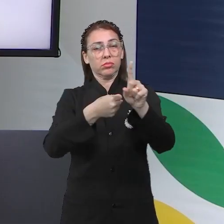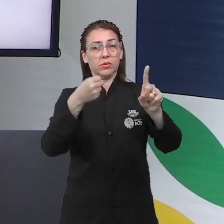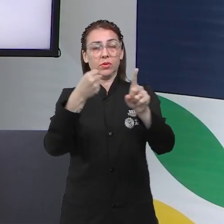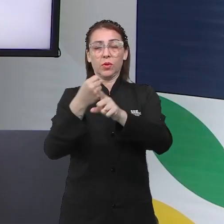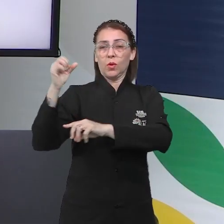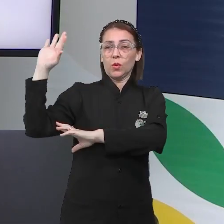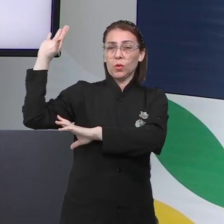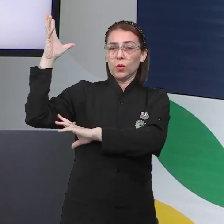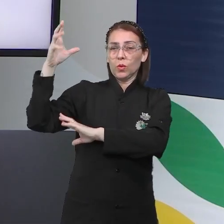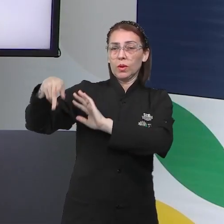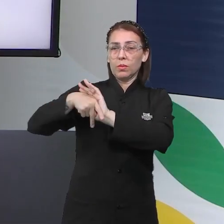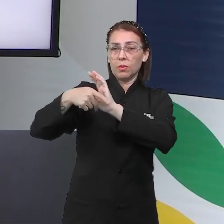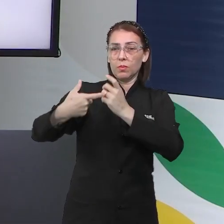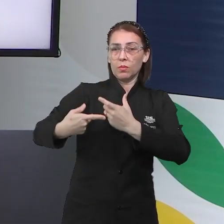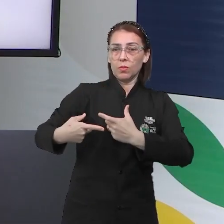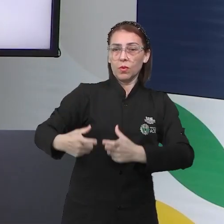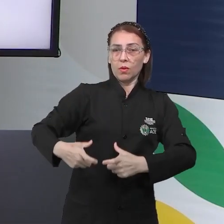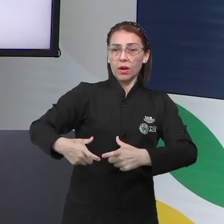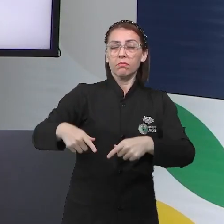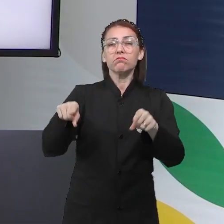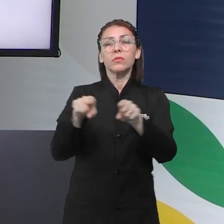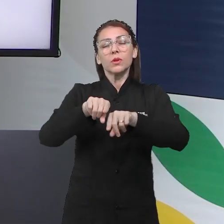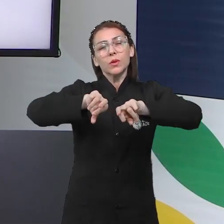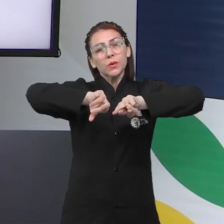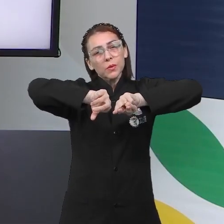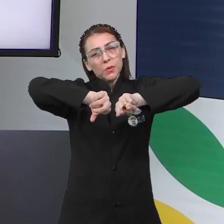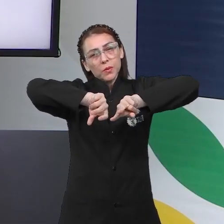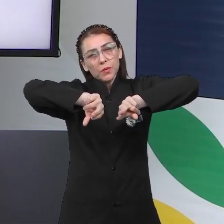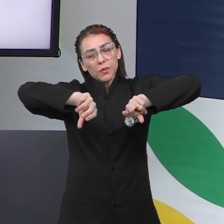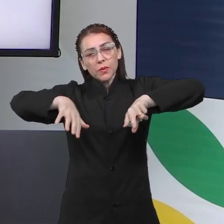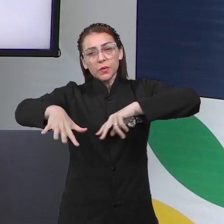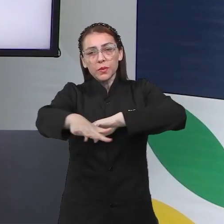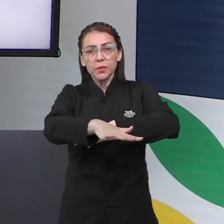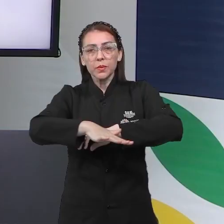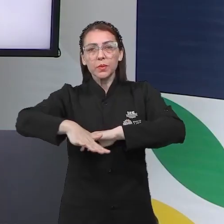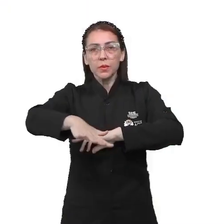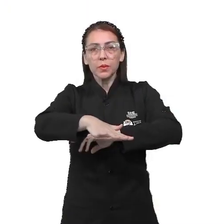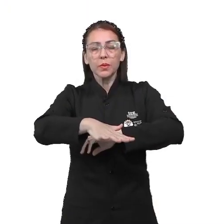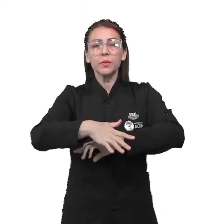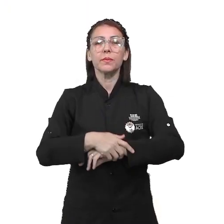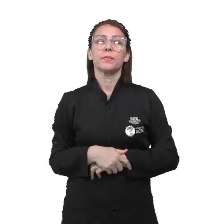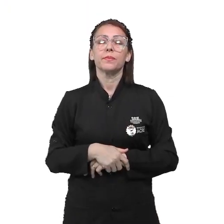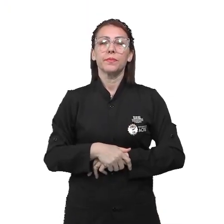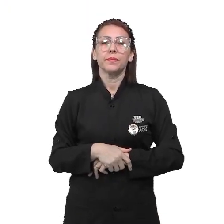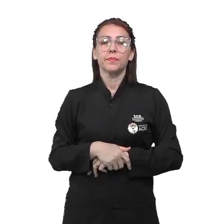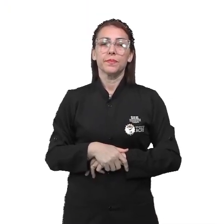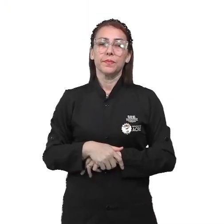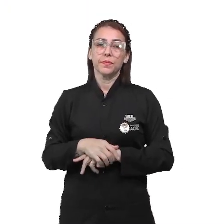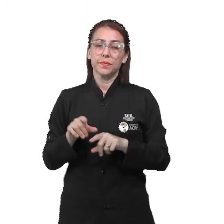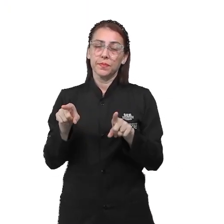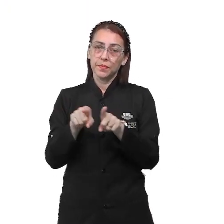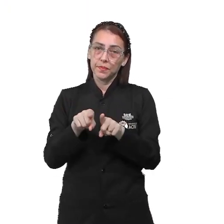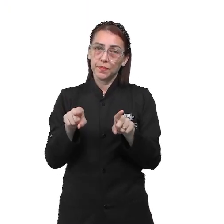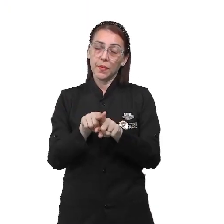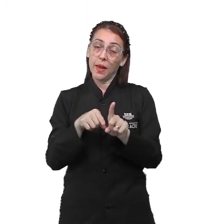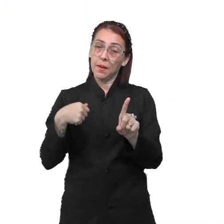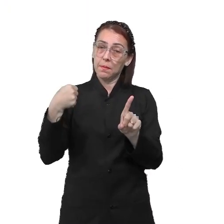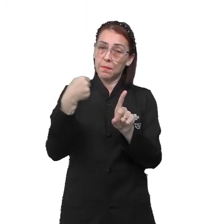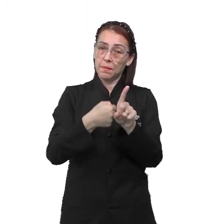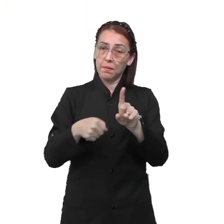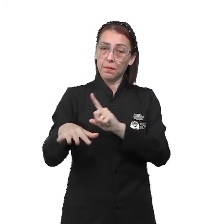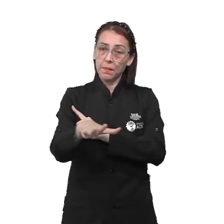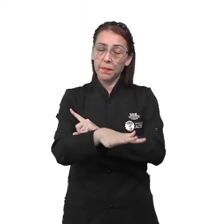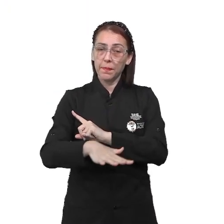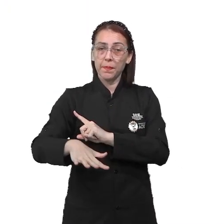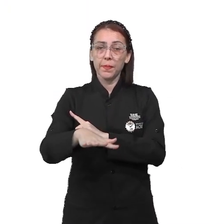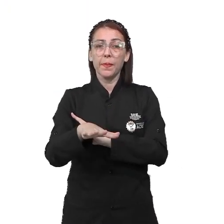clima local, impacta em diversas áreas. Uma outra área impactada diz